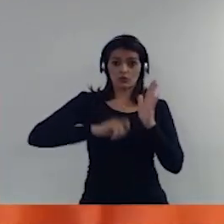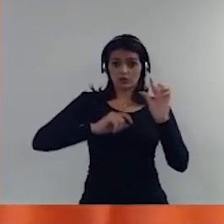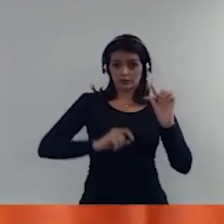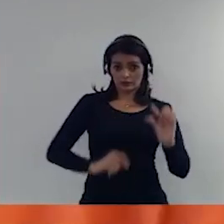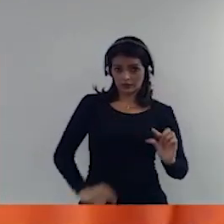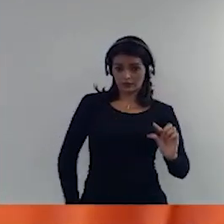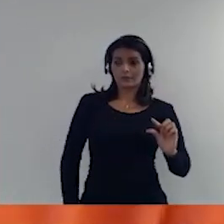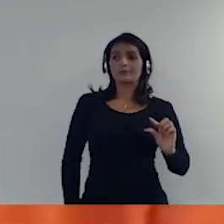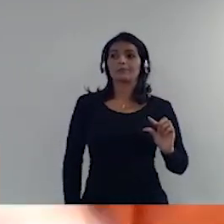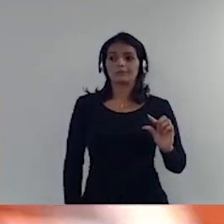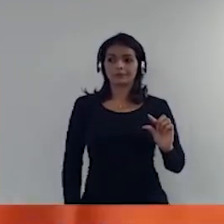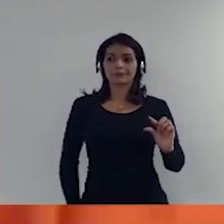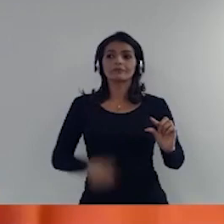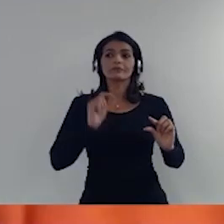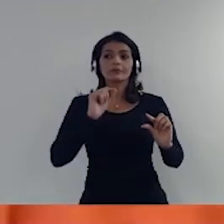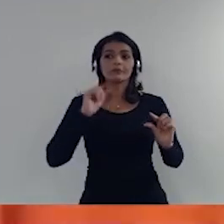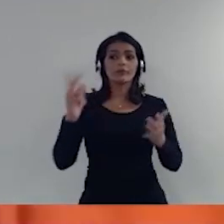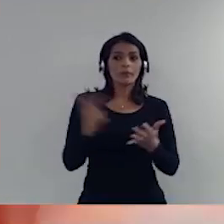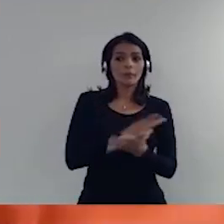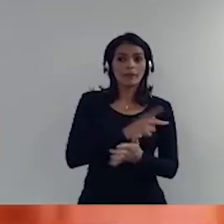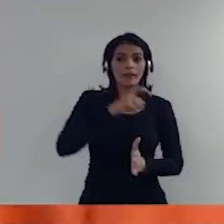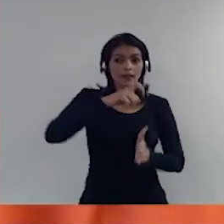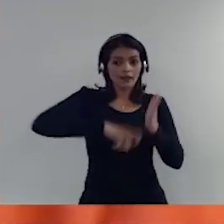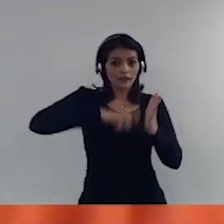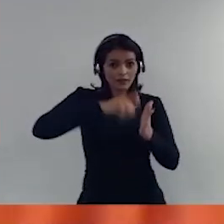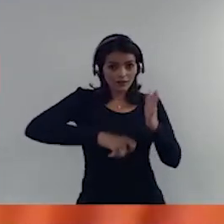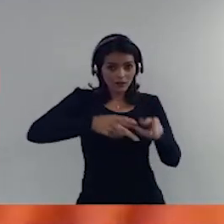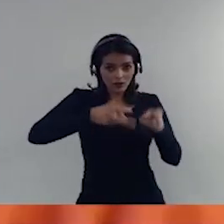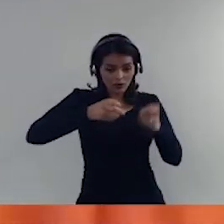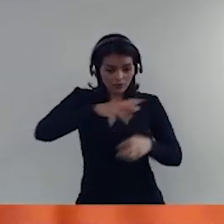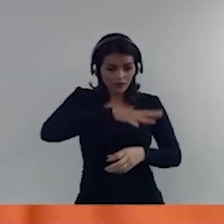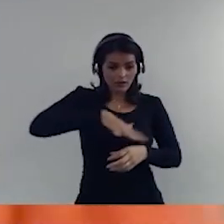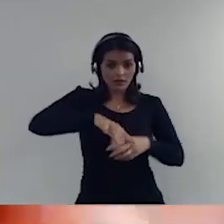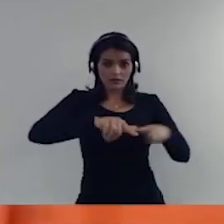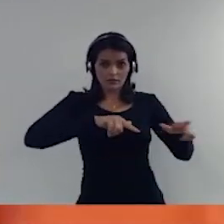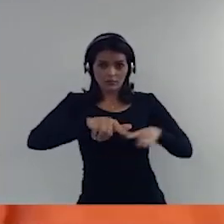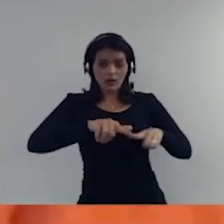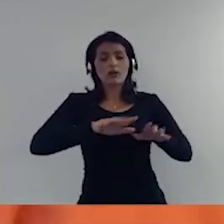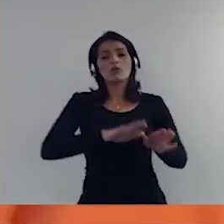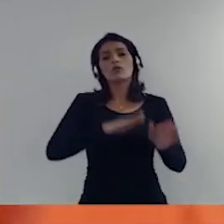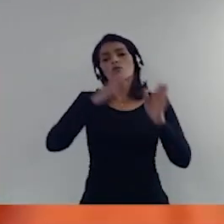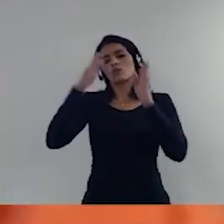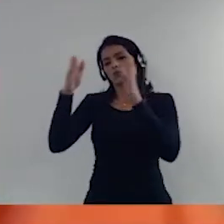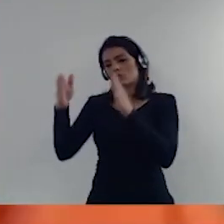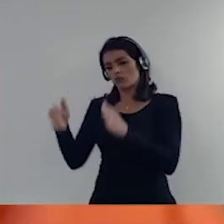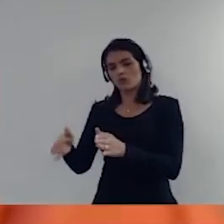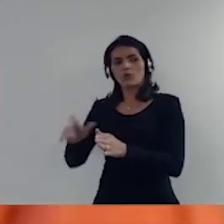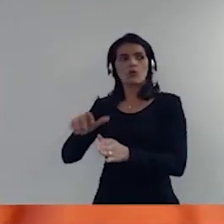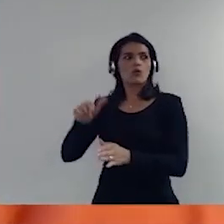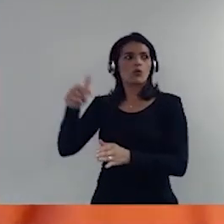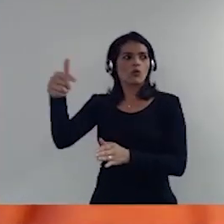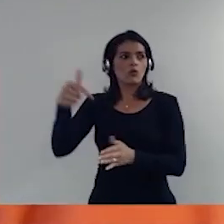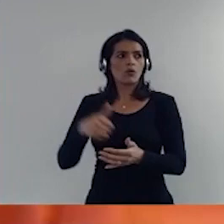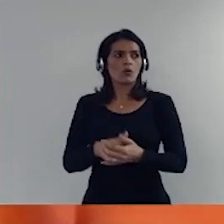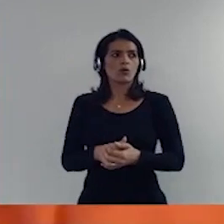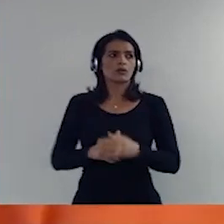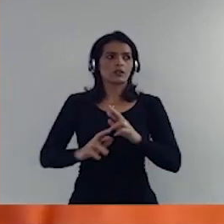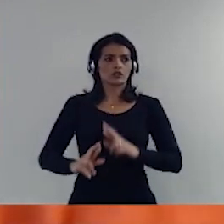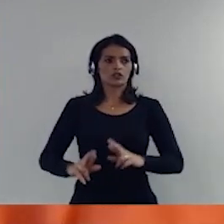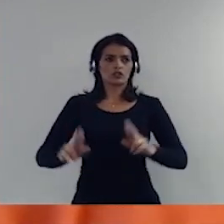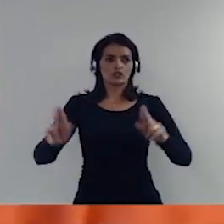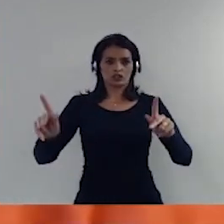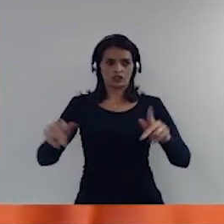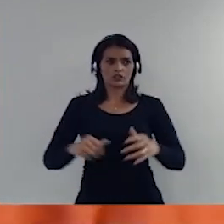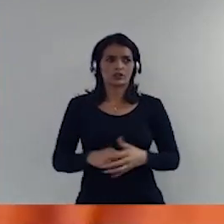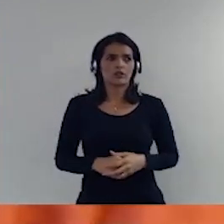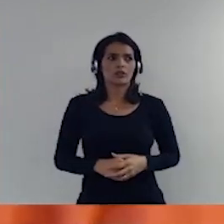menor, né? Que aí se tributa o trabalho, etc., etc. E a outra distinção desse